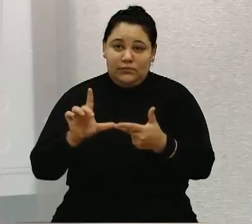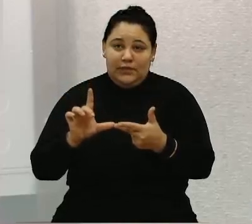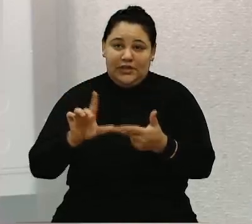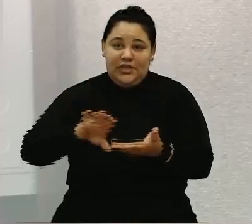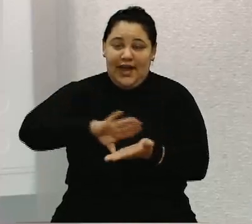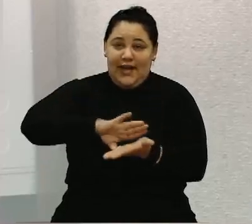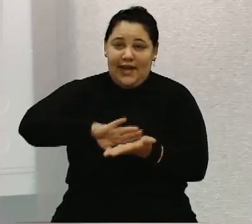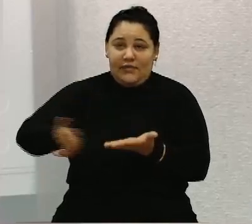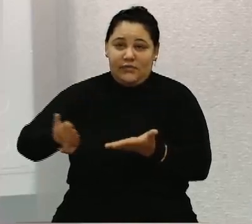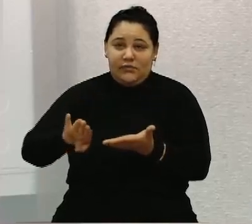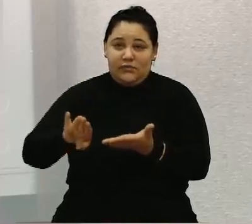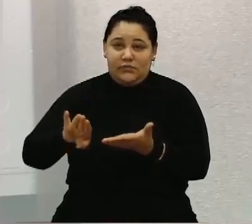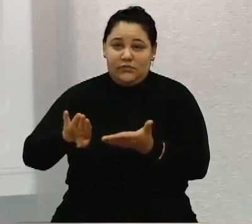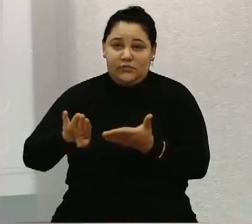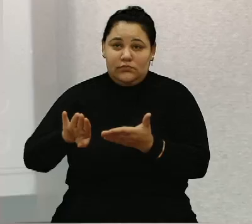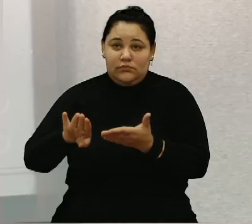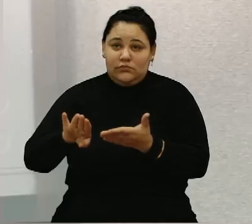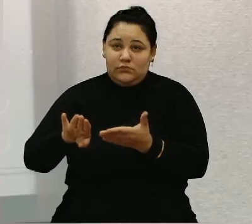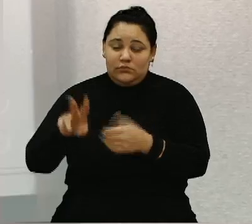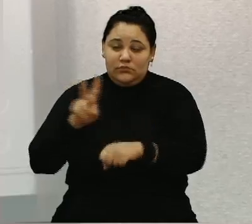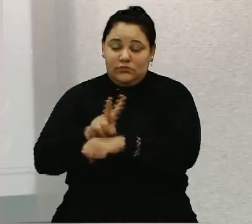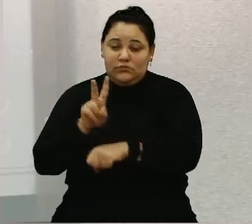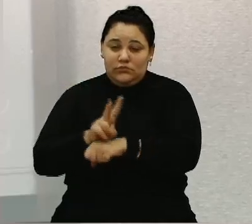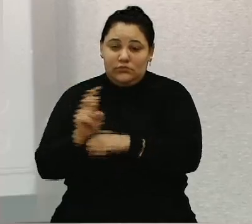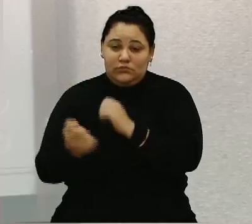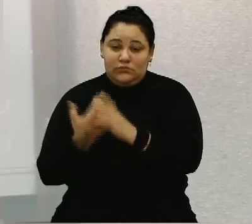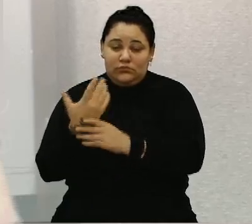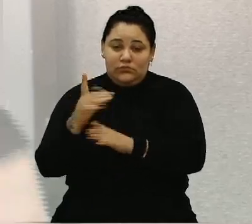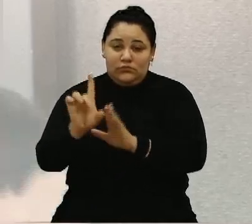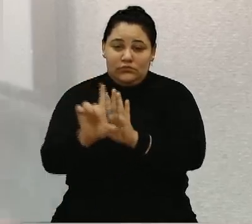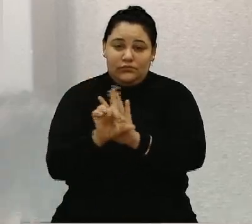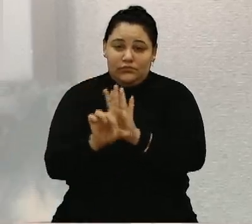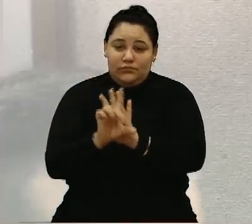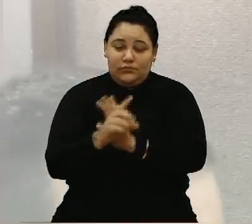de provimento efetivo criadas pela Lei